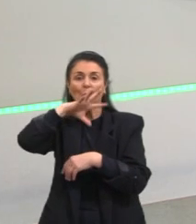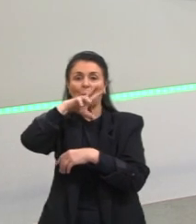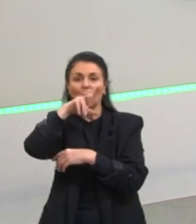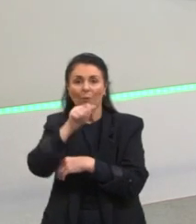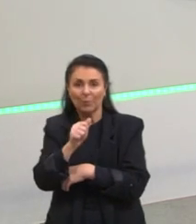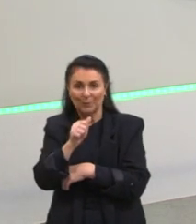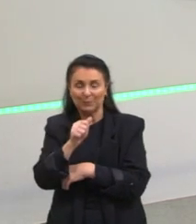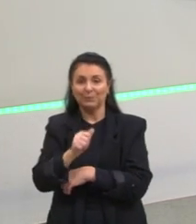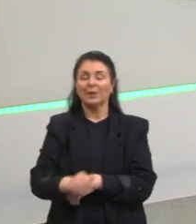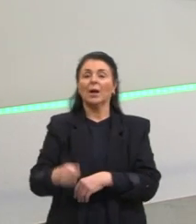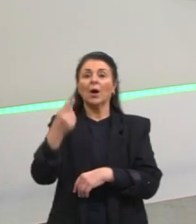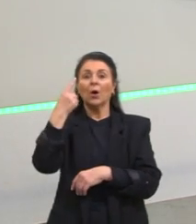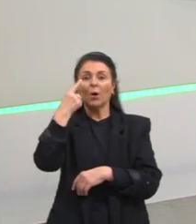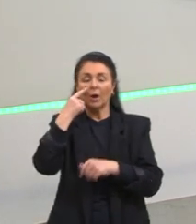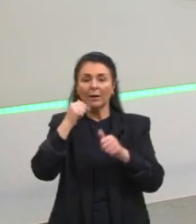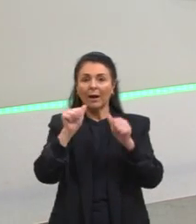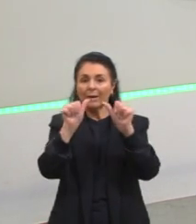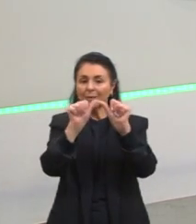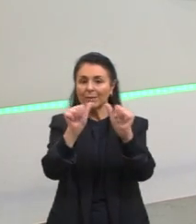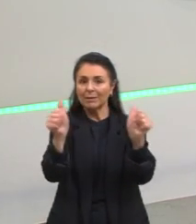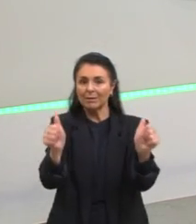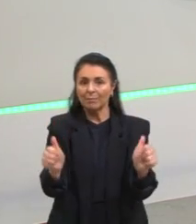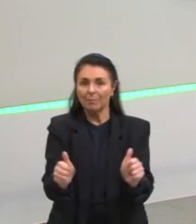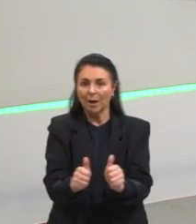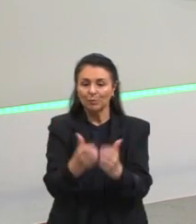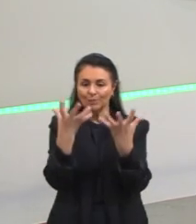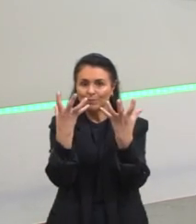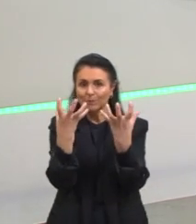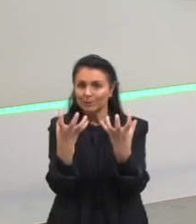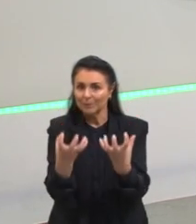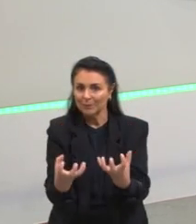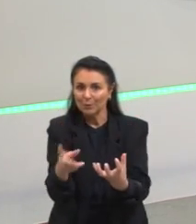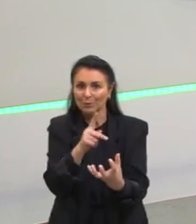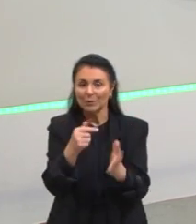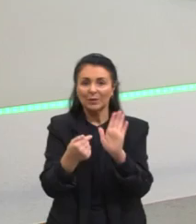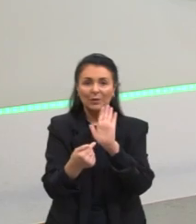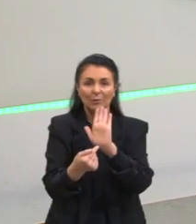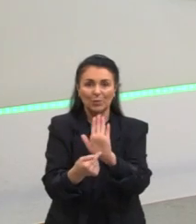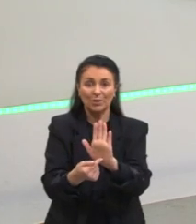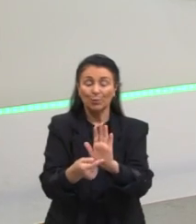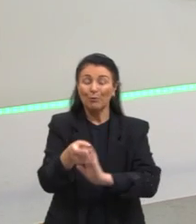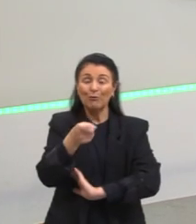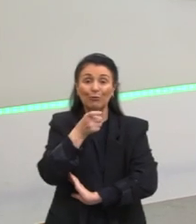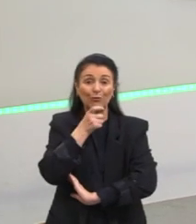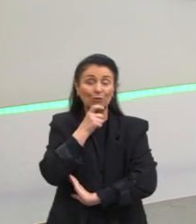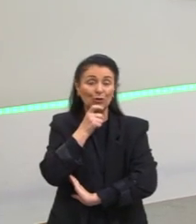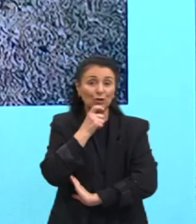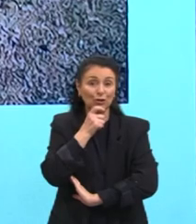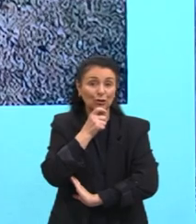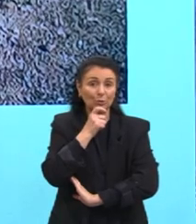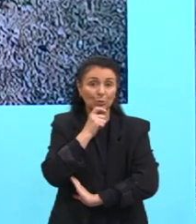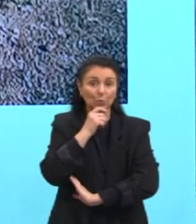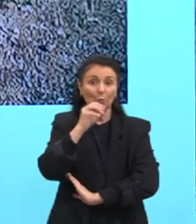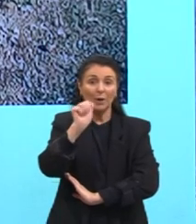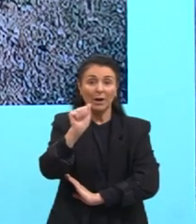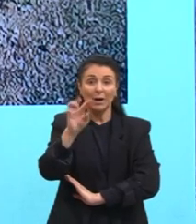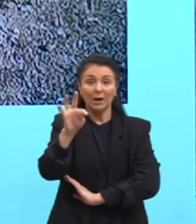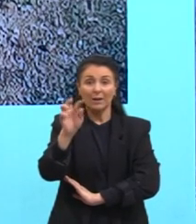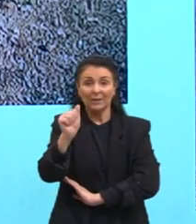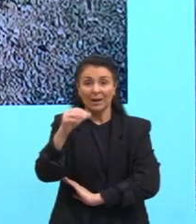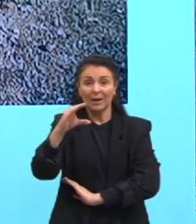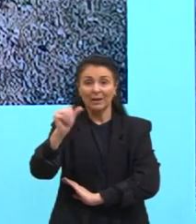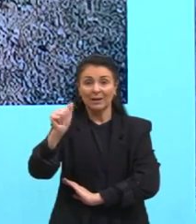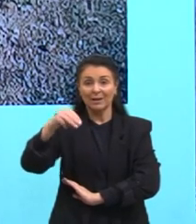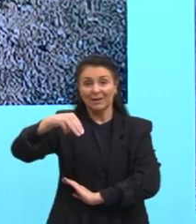imagens de alguns desenh e que hora é essa imagem de baixo aqui é um deserto frio tá gurizada do Deserto do Atacama nós